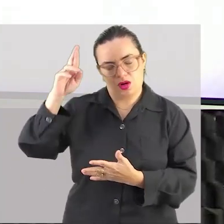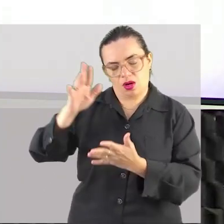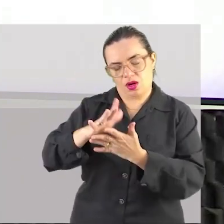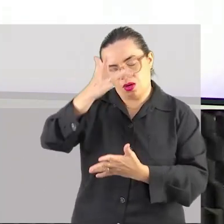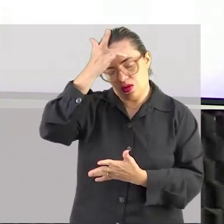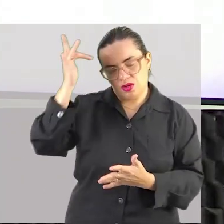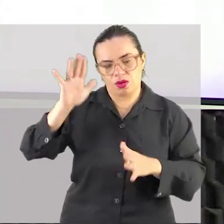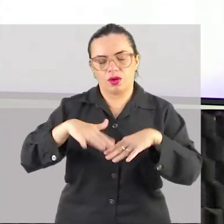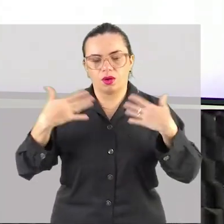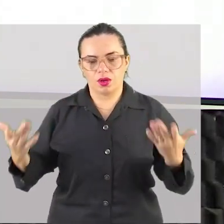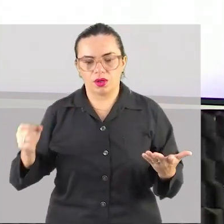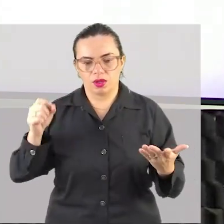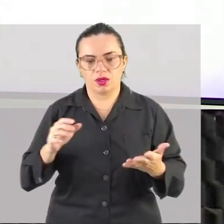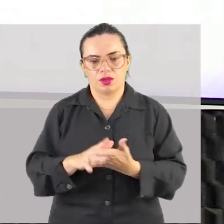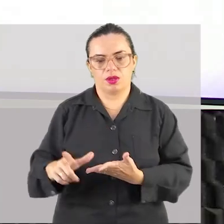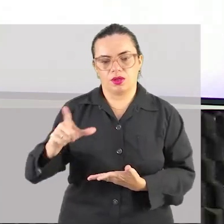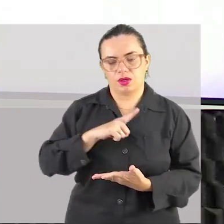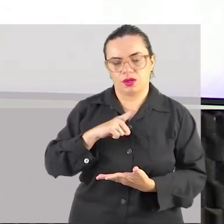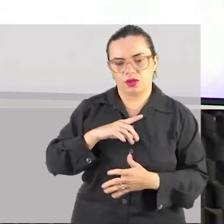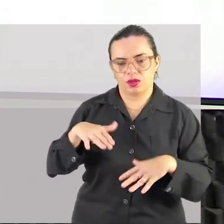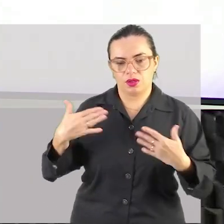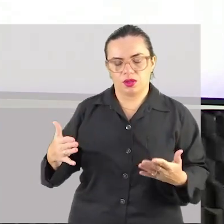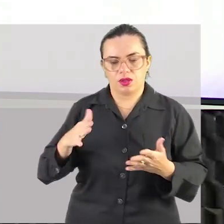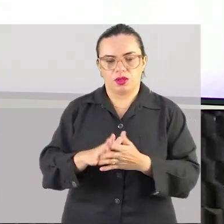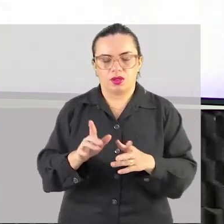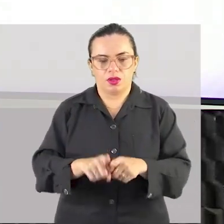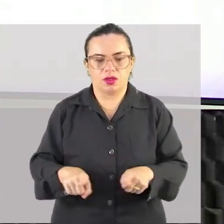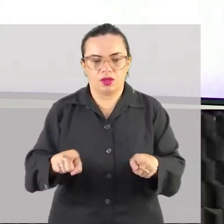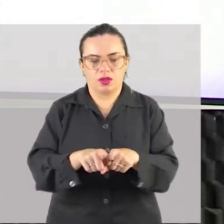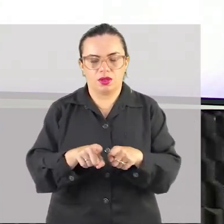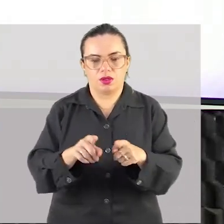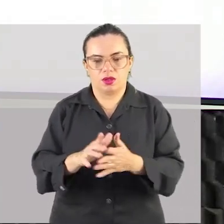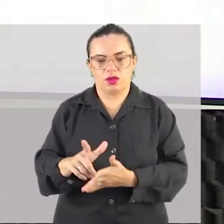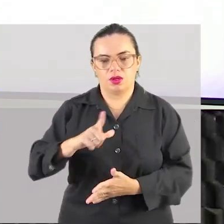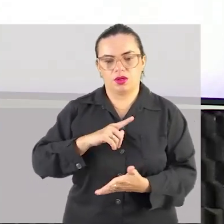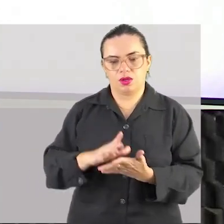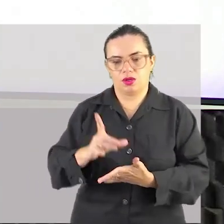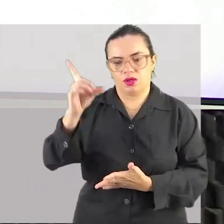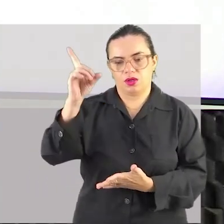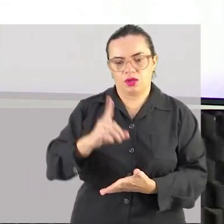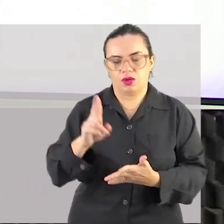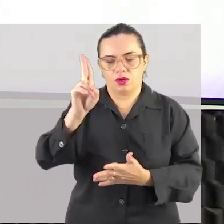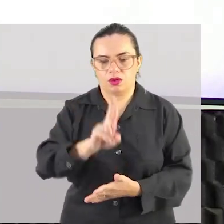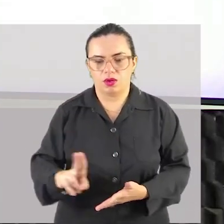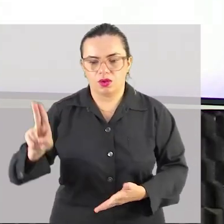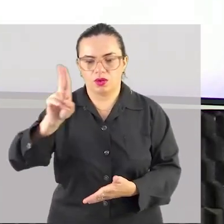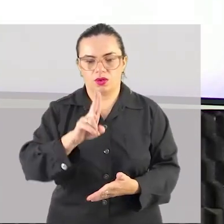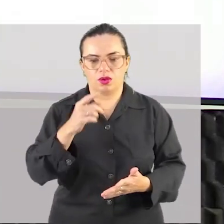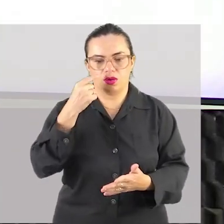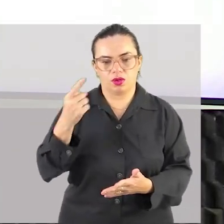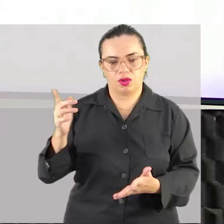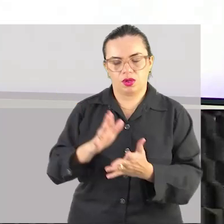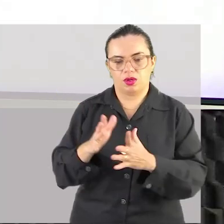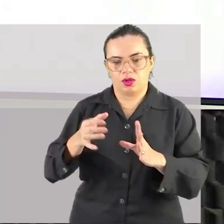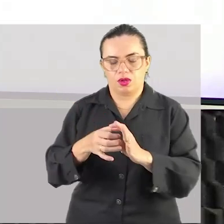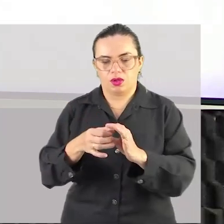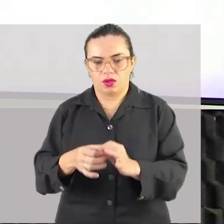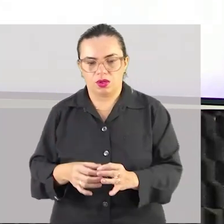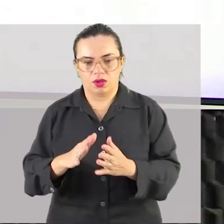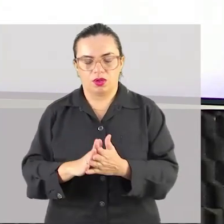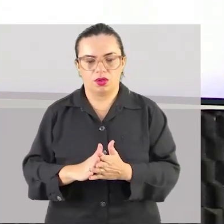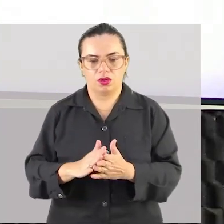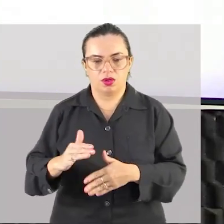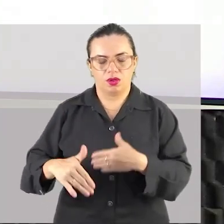porção de terras. Quando ele coloca bem aqui que ao mesmo tempo que a pessoa tem direito ao gozo, direito ao uso, direito